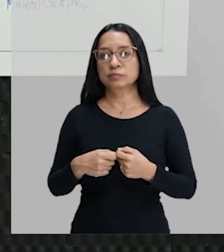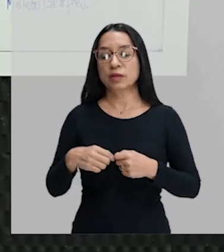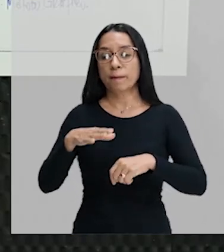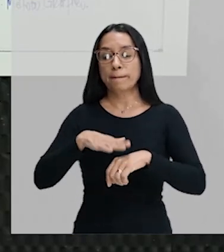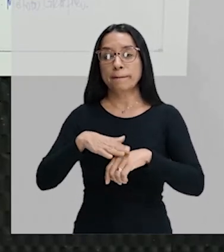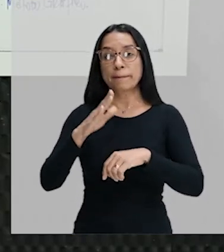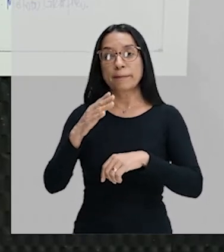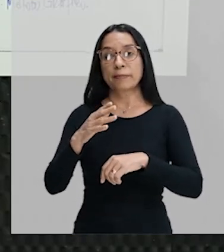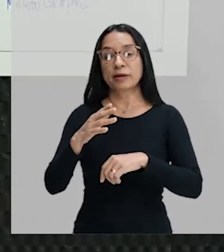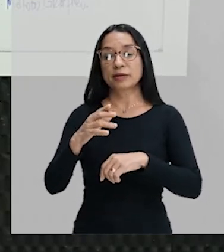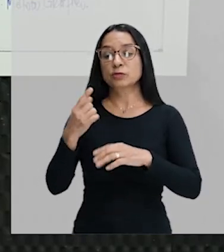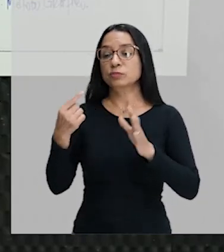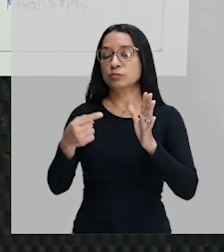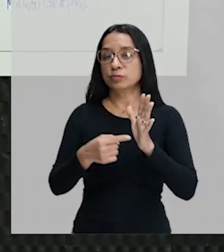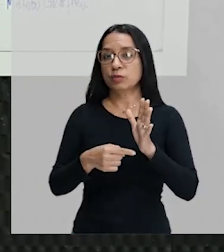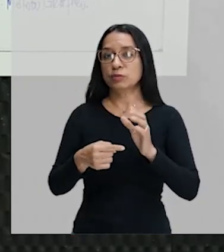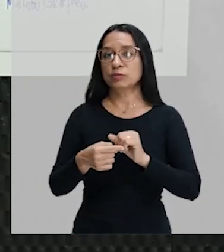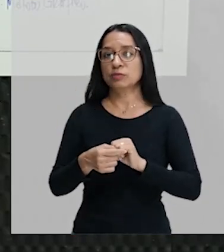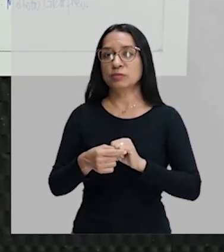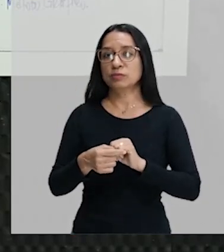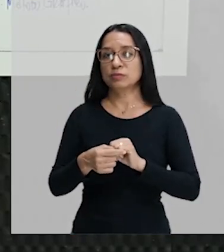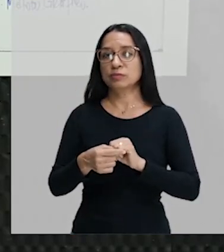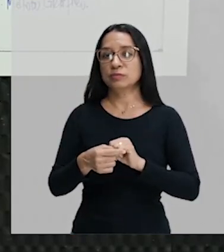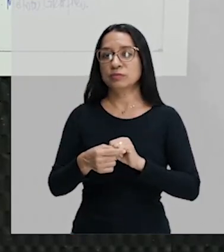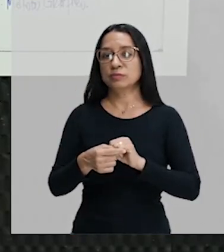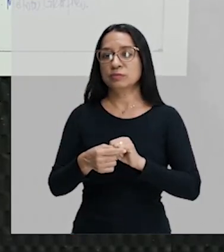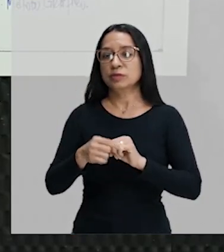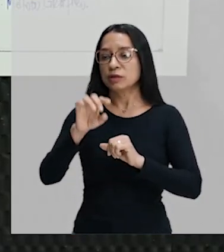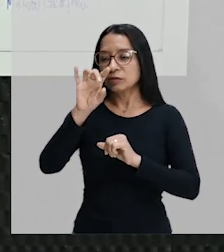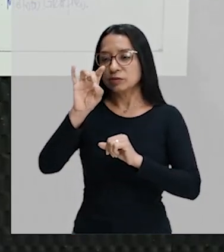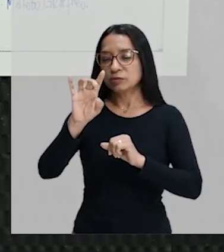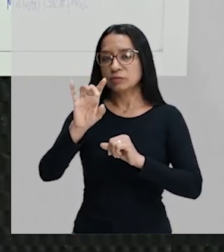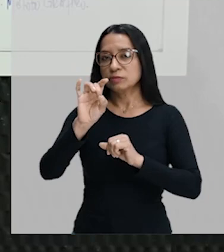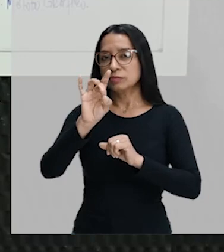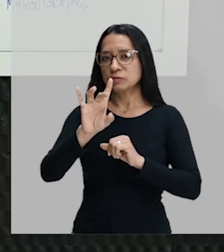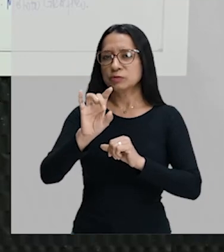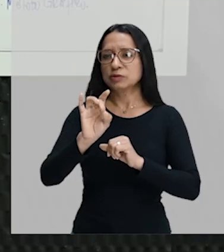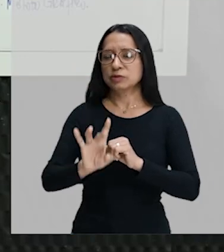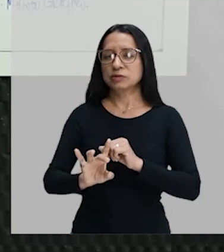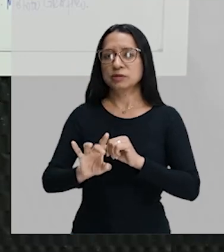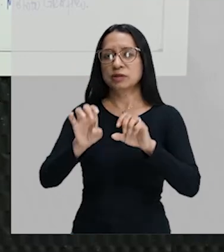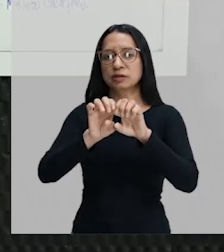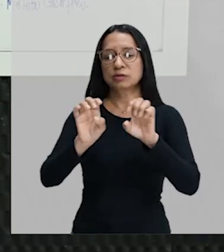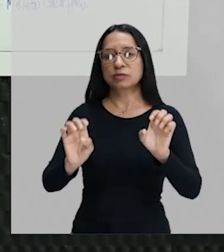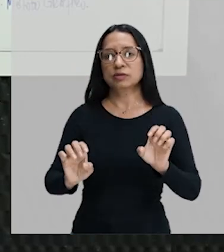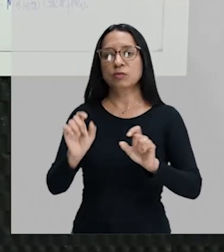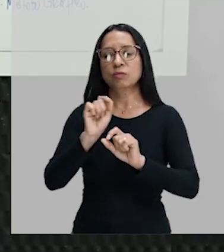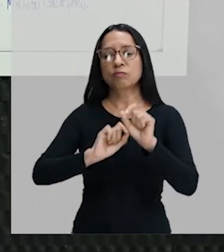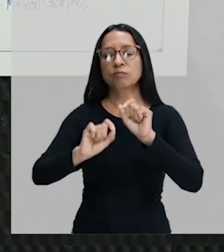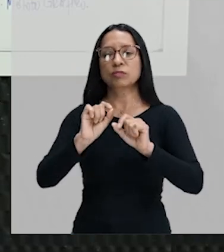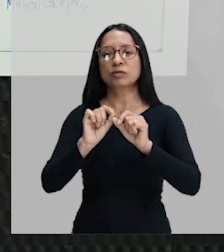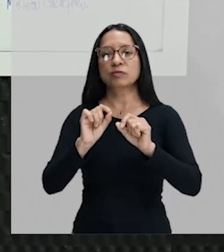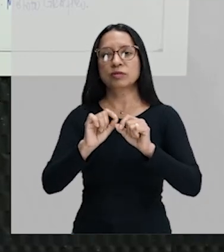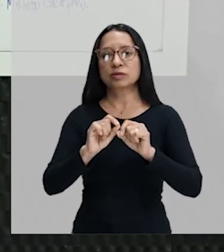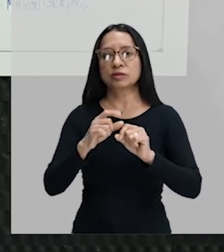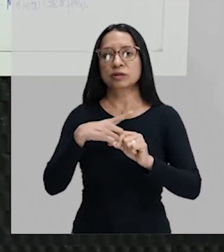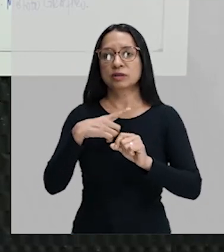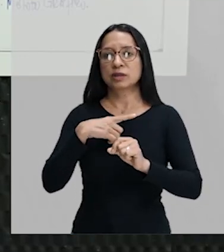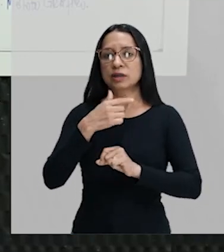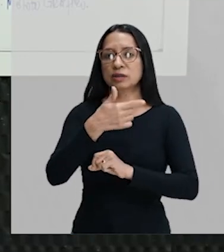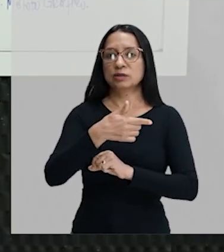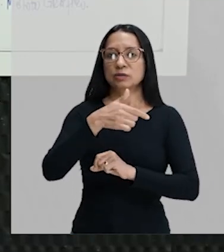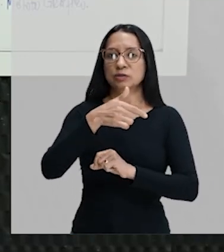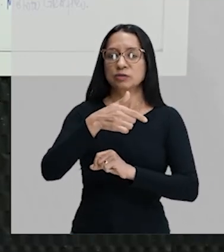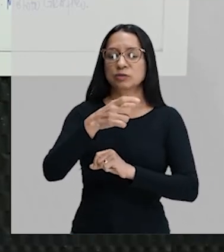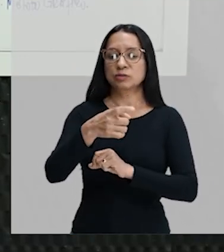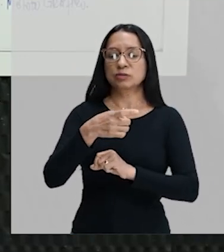mais um ponto de cada equação dessa. Olha, o que você faz aqui? Eu tenho aqui, ó, 2x